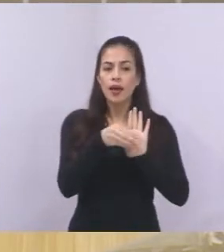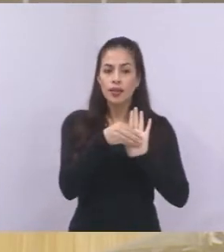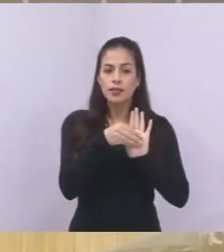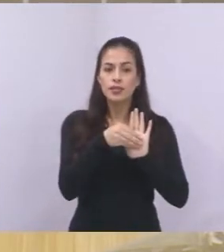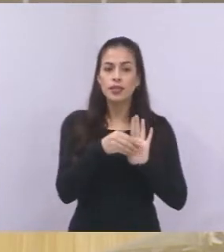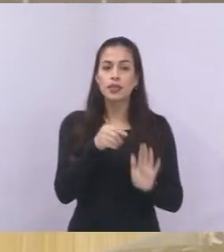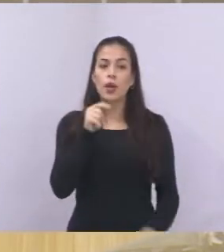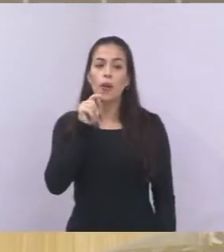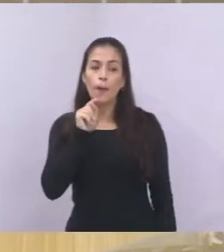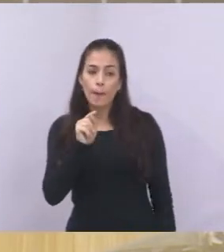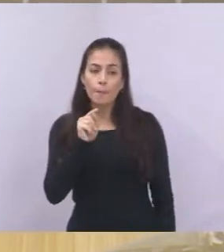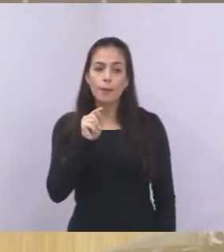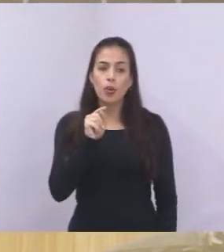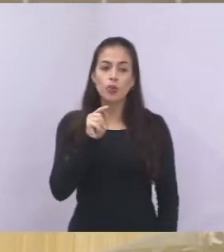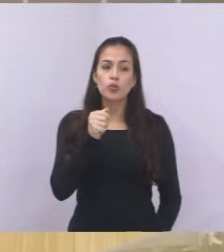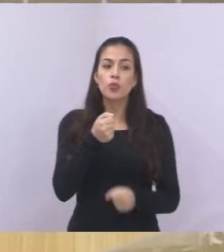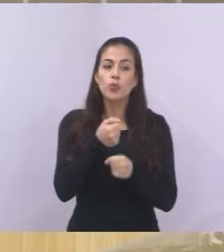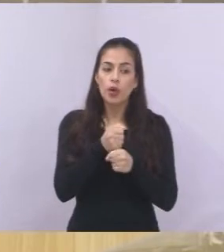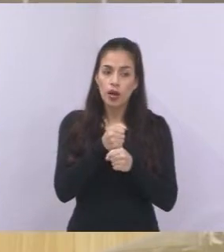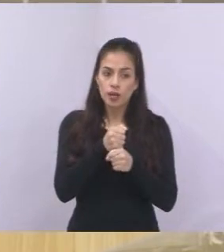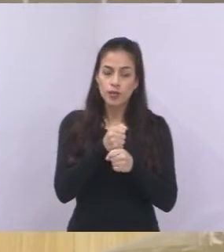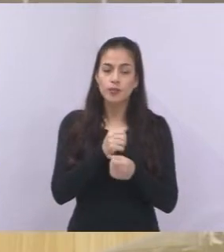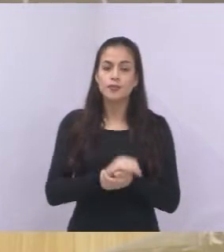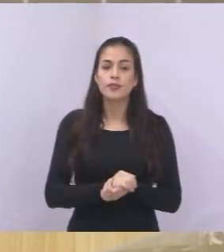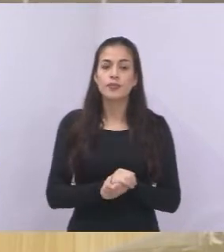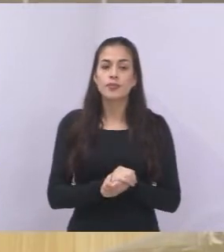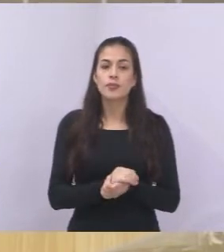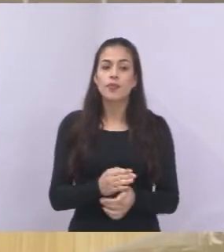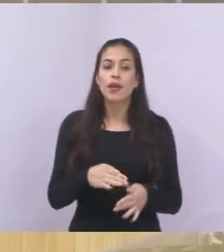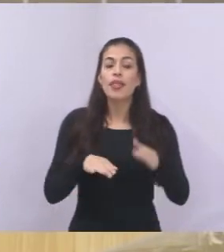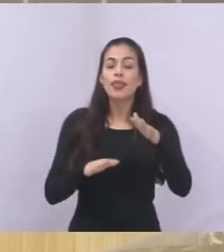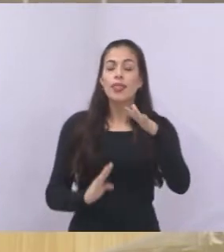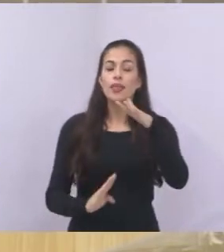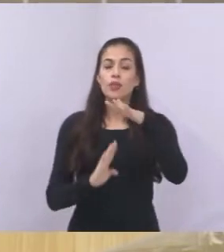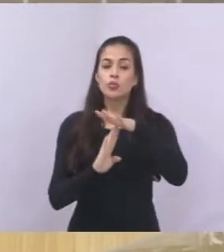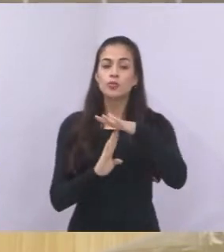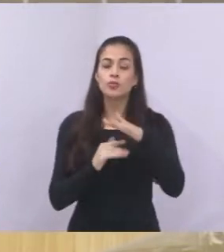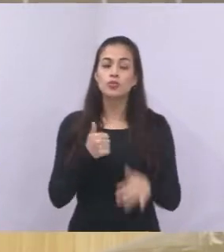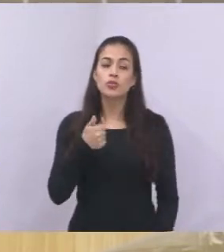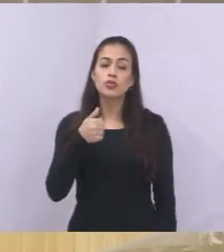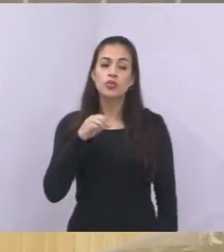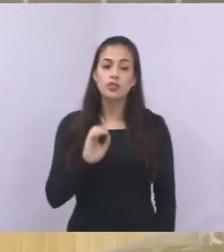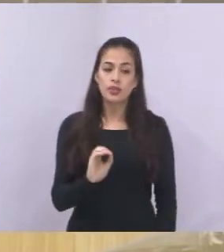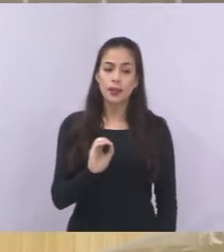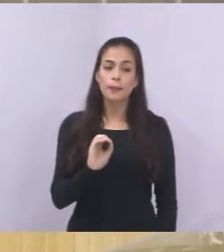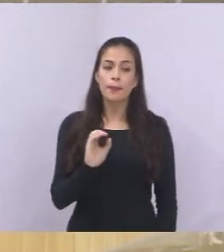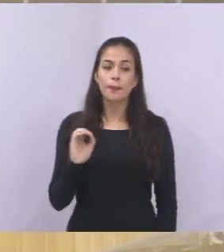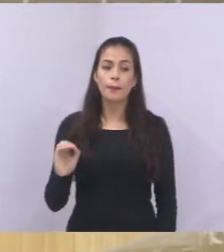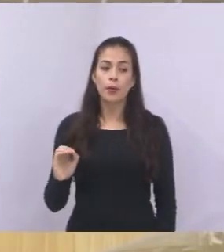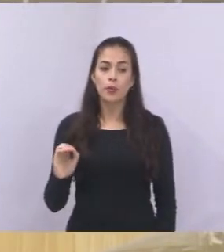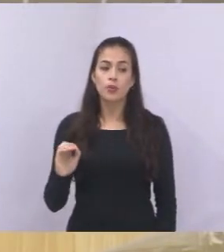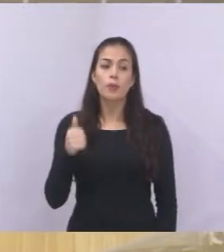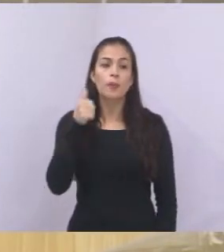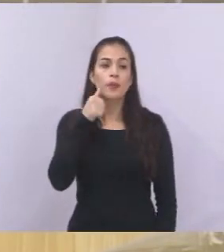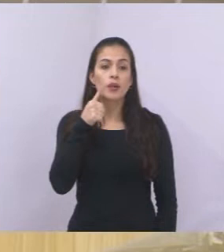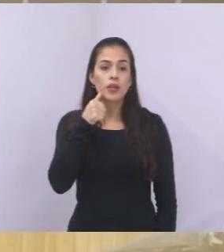1 ponto a cada ano, até atingir o limite de 100 pontos se mulher e 105 pontos se homem.